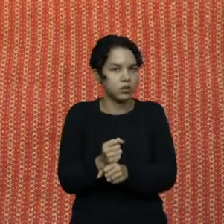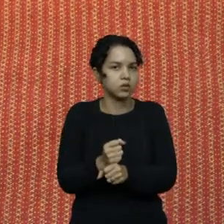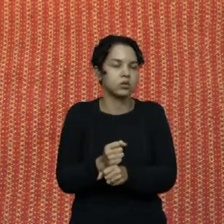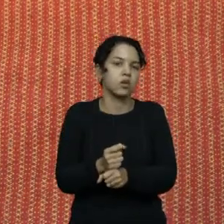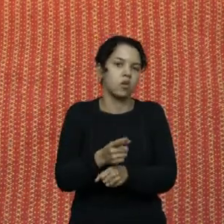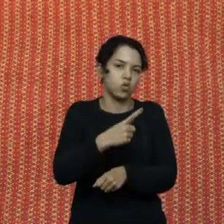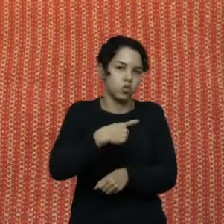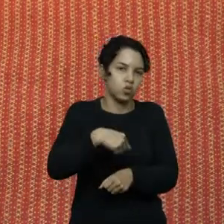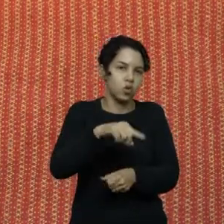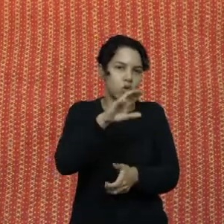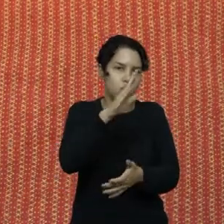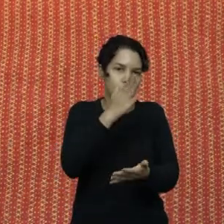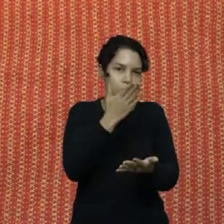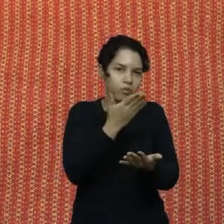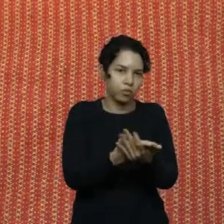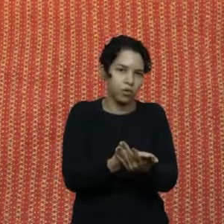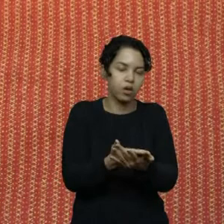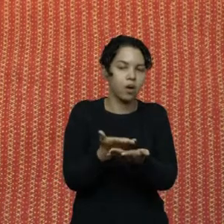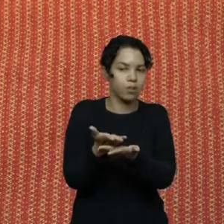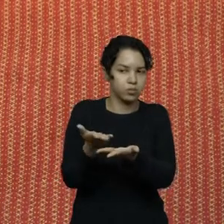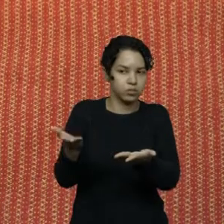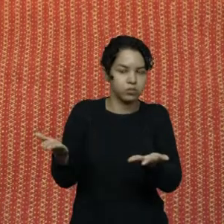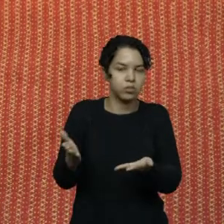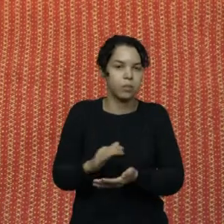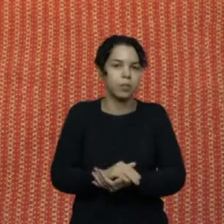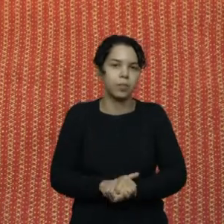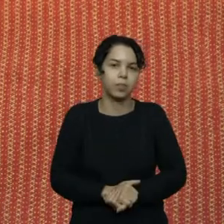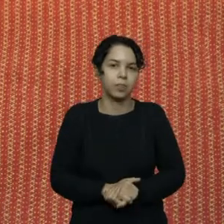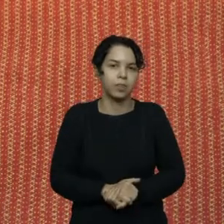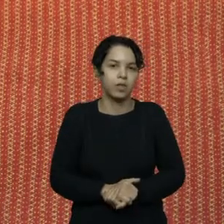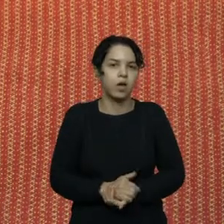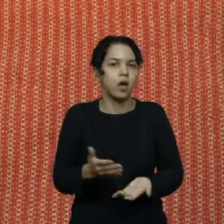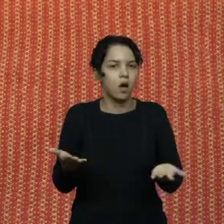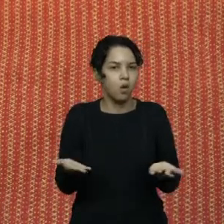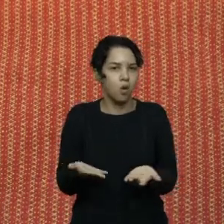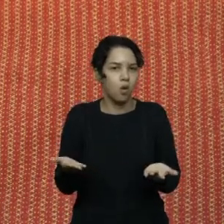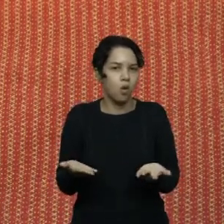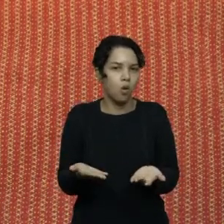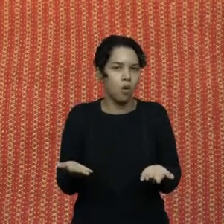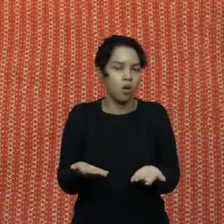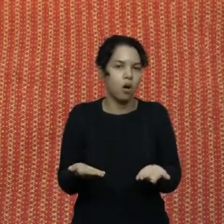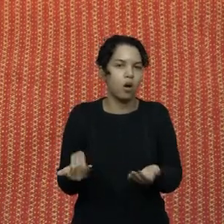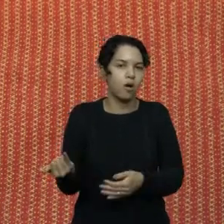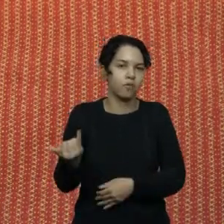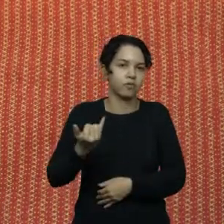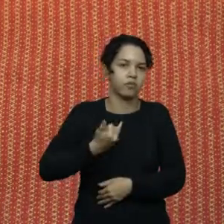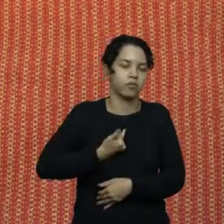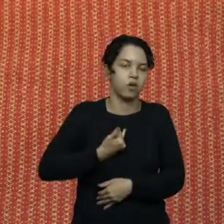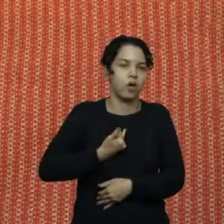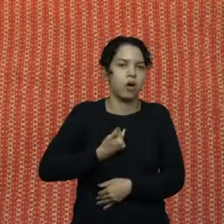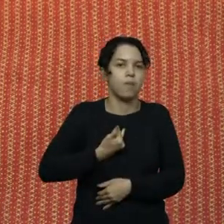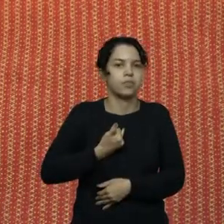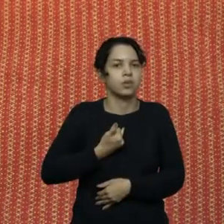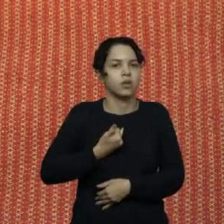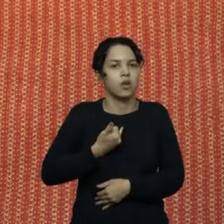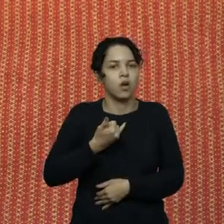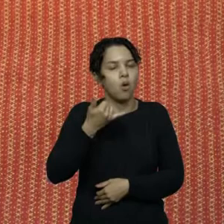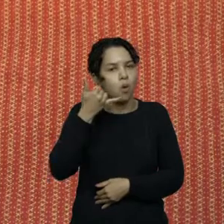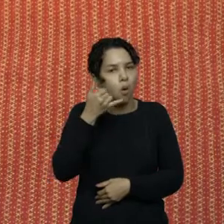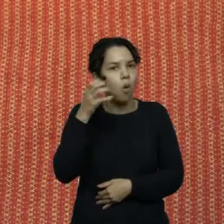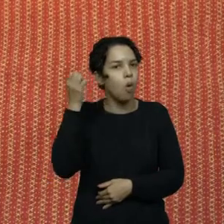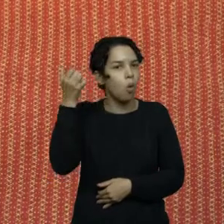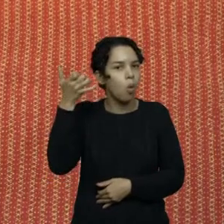confiamos do nossos colegas e agora eu recebi um áudio já alguns dias